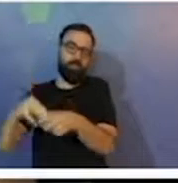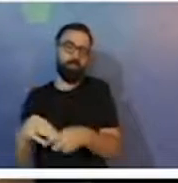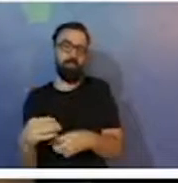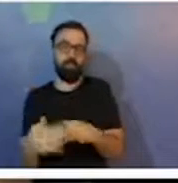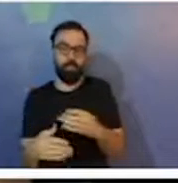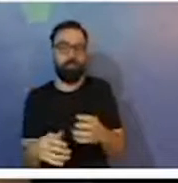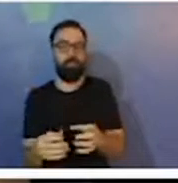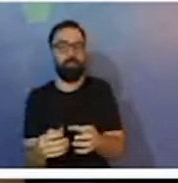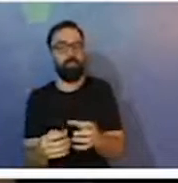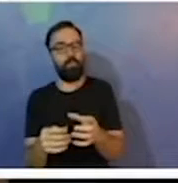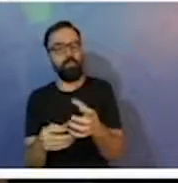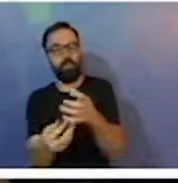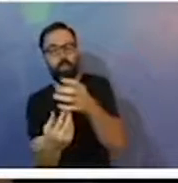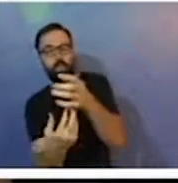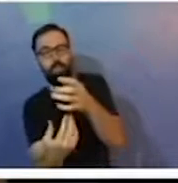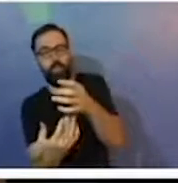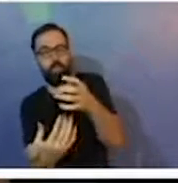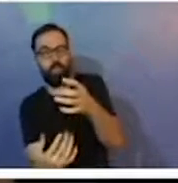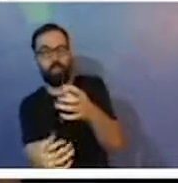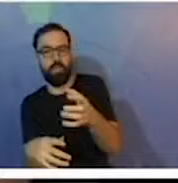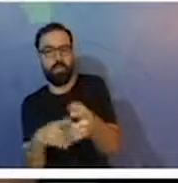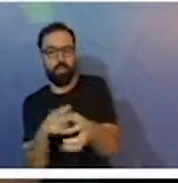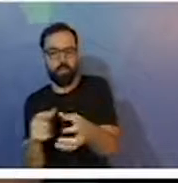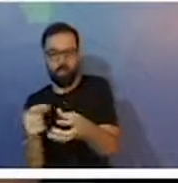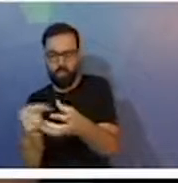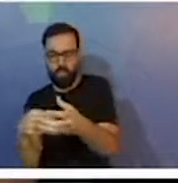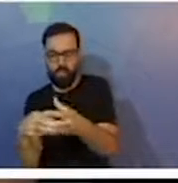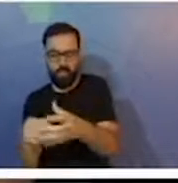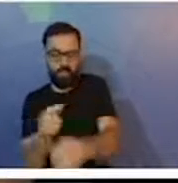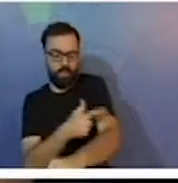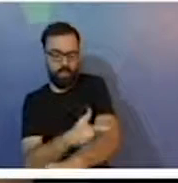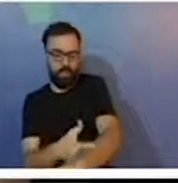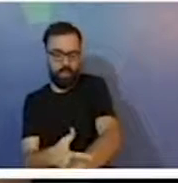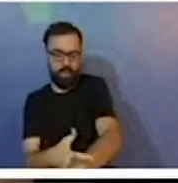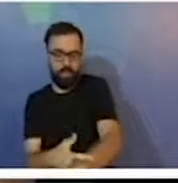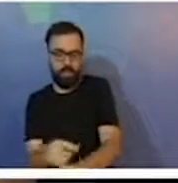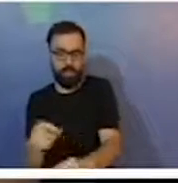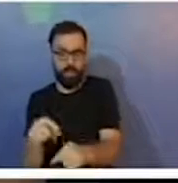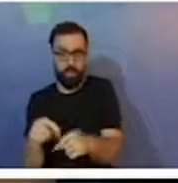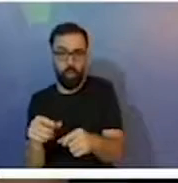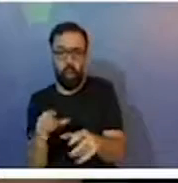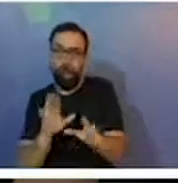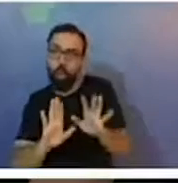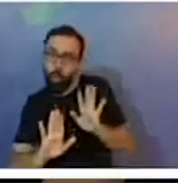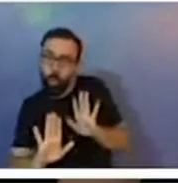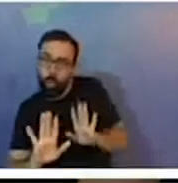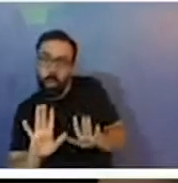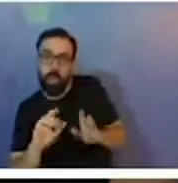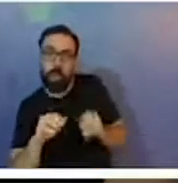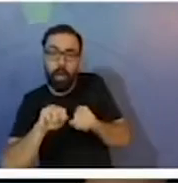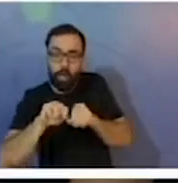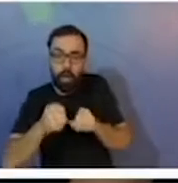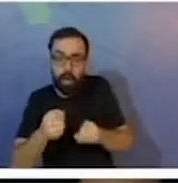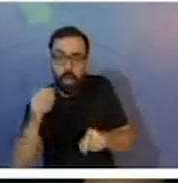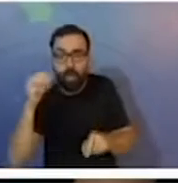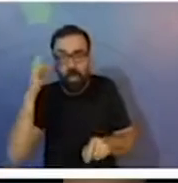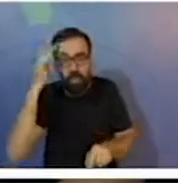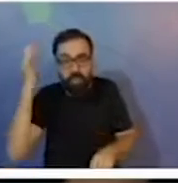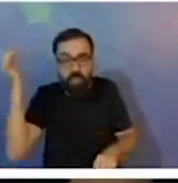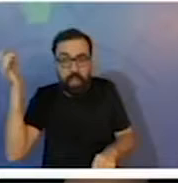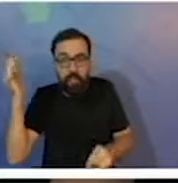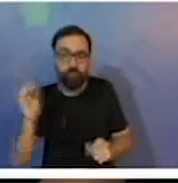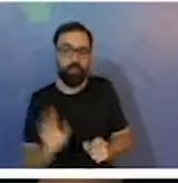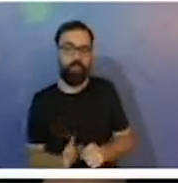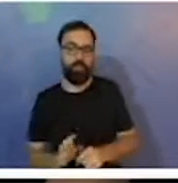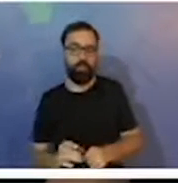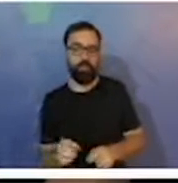e agora você tem só casca cuidado ela é frágil enfim o fio